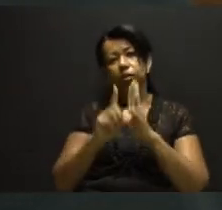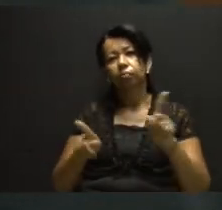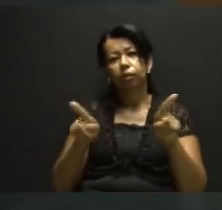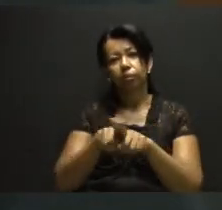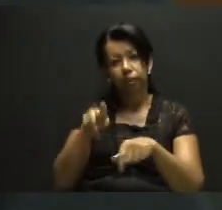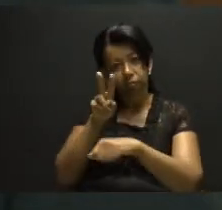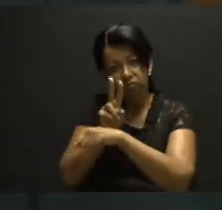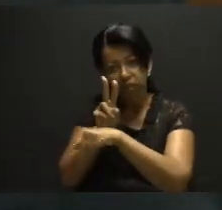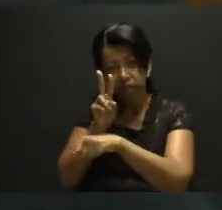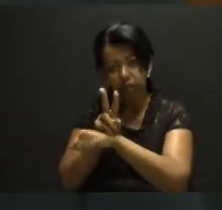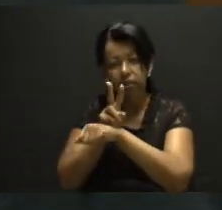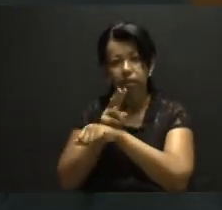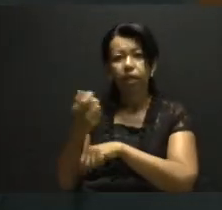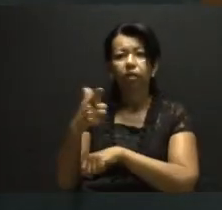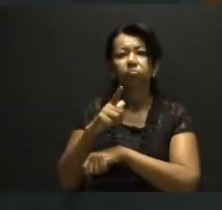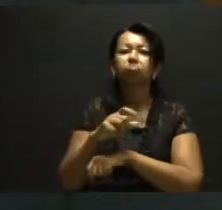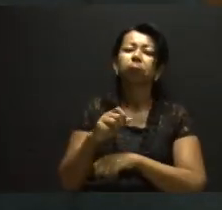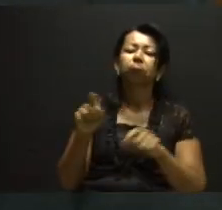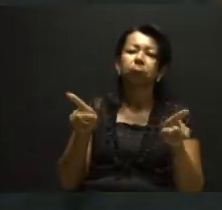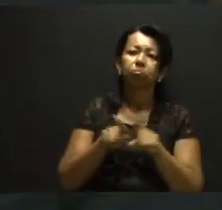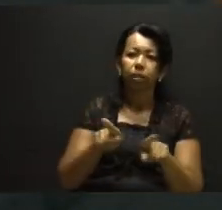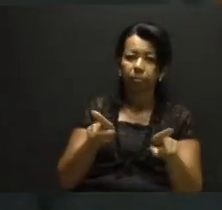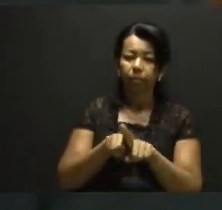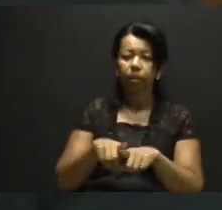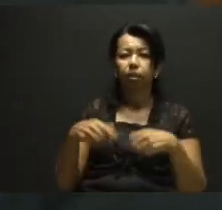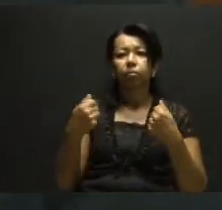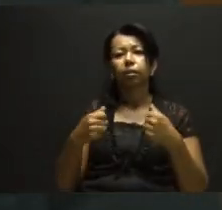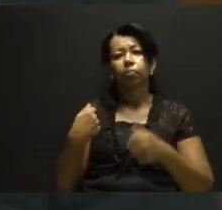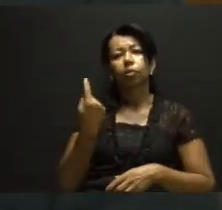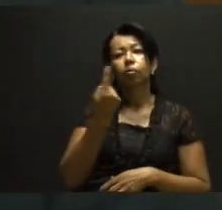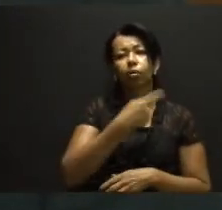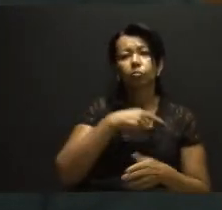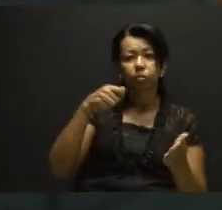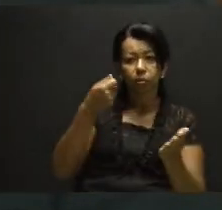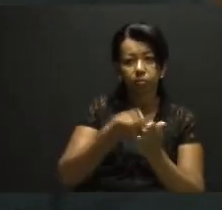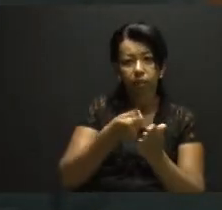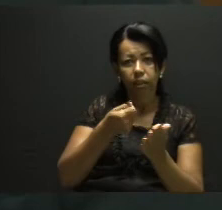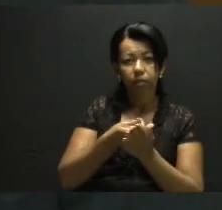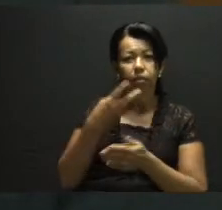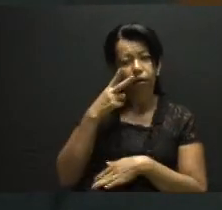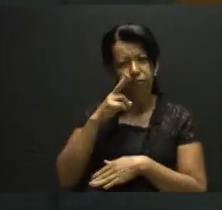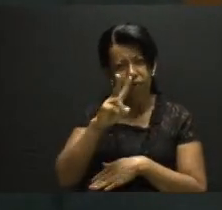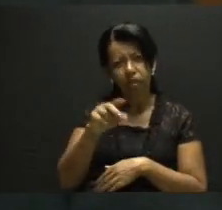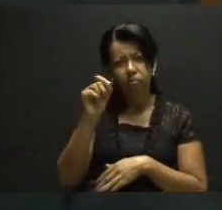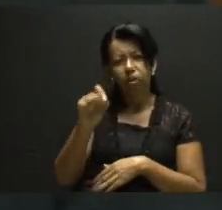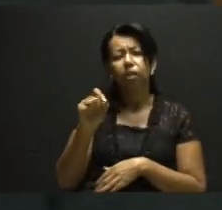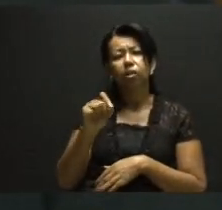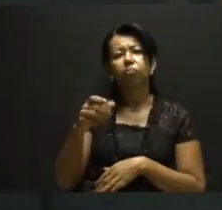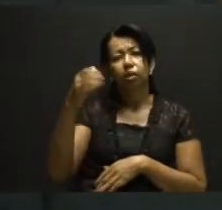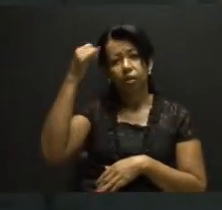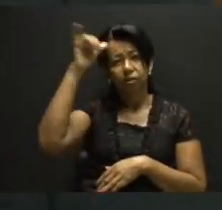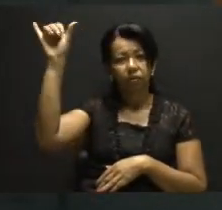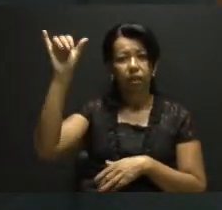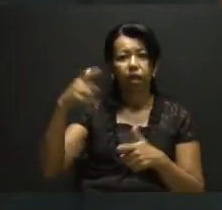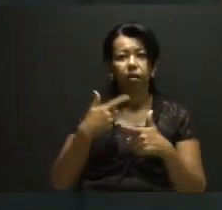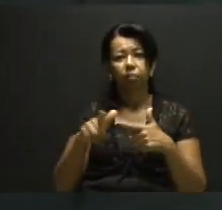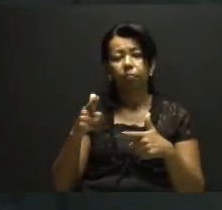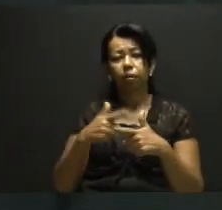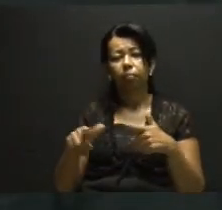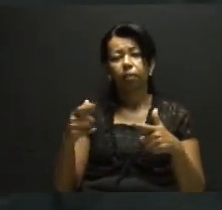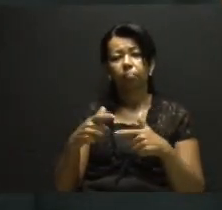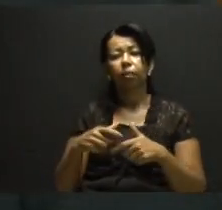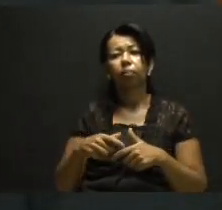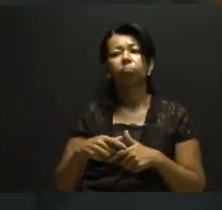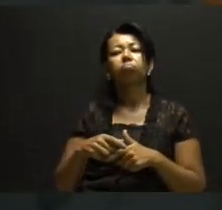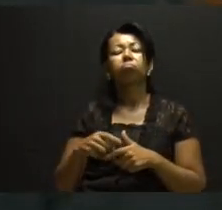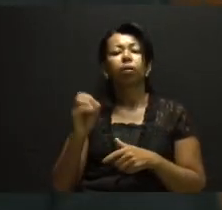fiscalizador dos outros órgãos então cabe a nós por obrigação está acompanhando isso e evitar que uma tragédia é sem